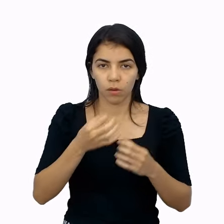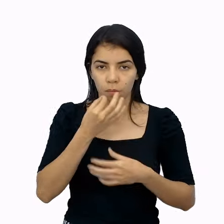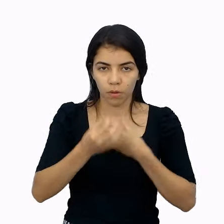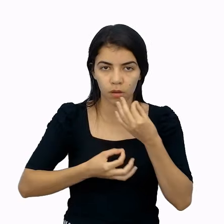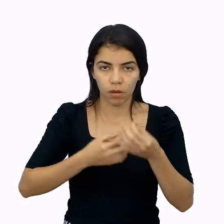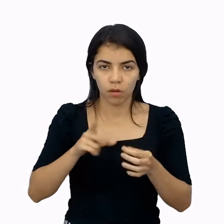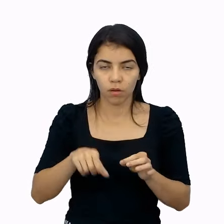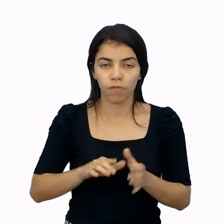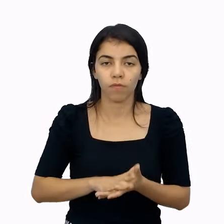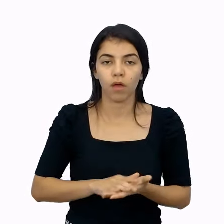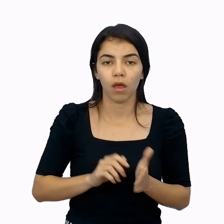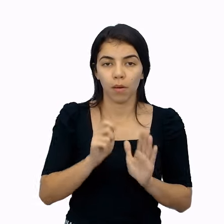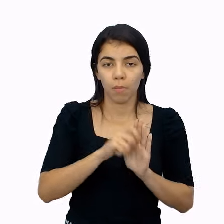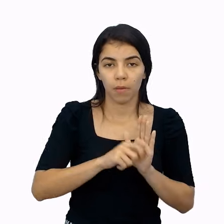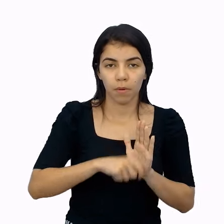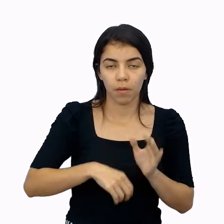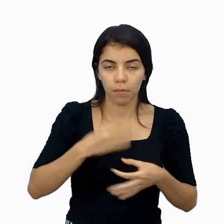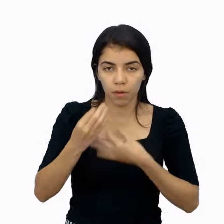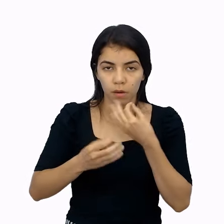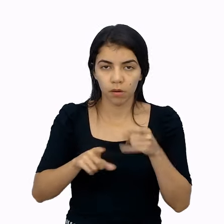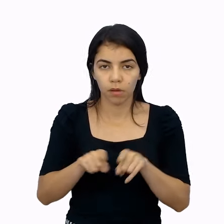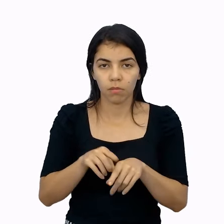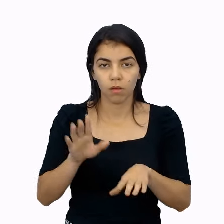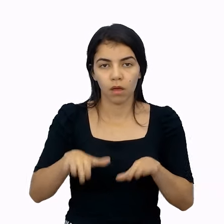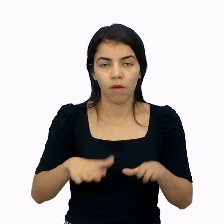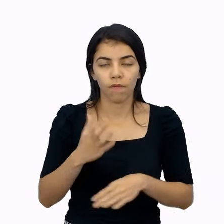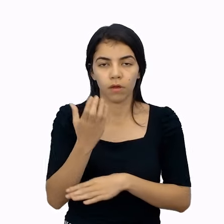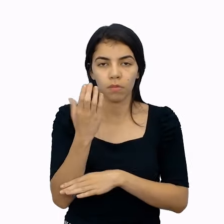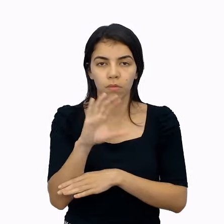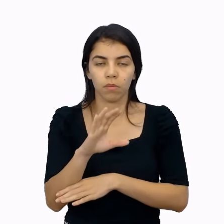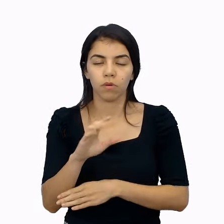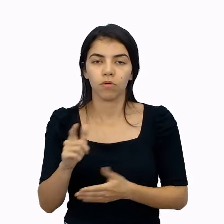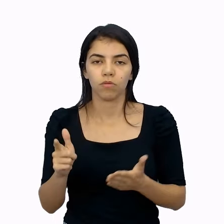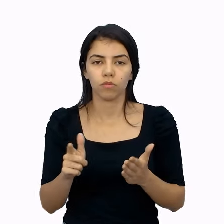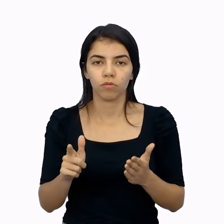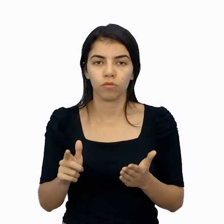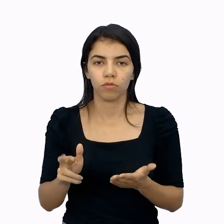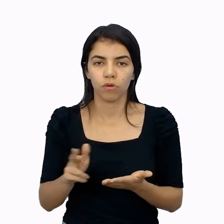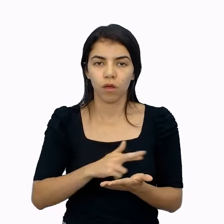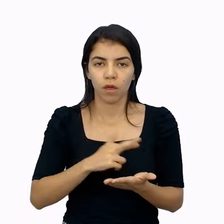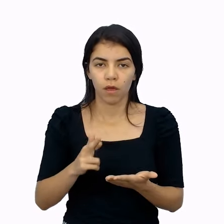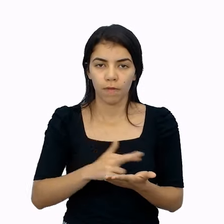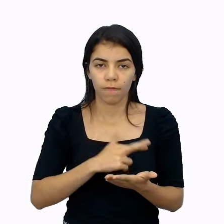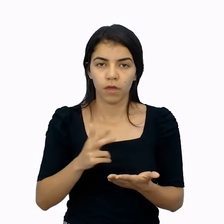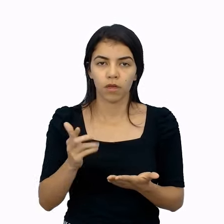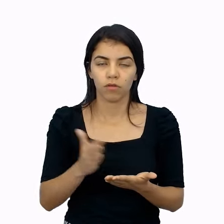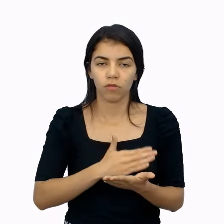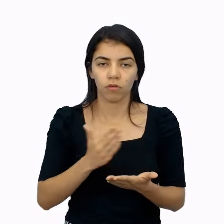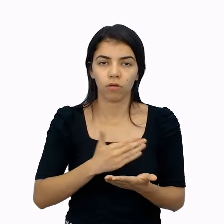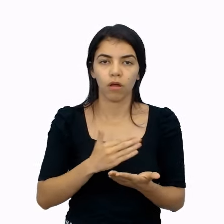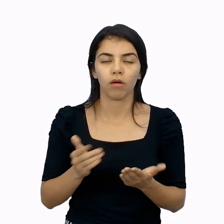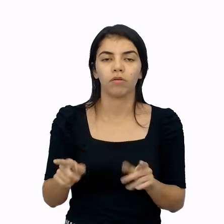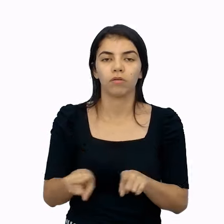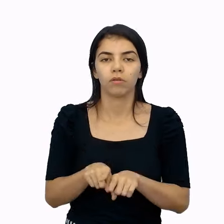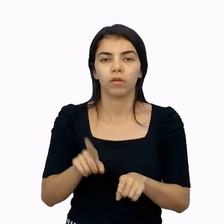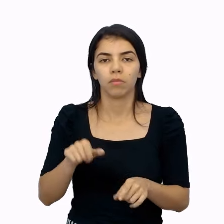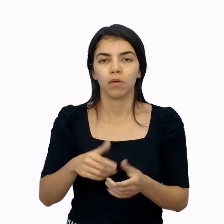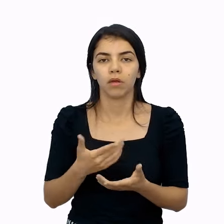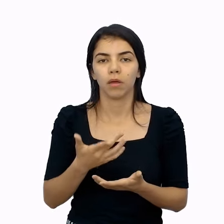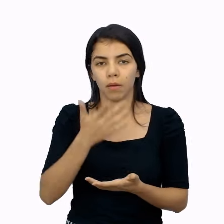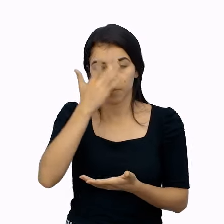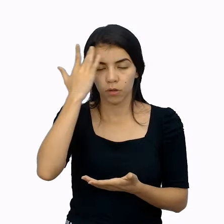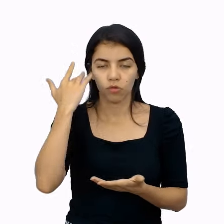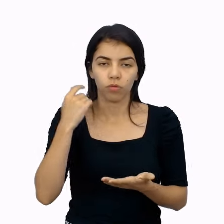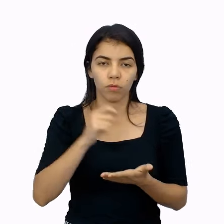cunho argumentativo, que geralmente é publicado em jornais e revistas, aí, que retrata o ponto de vista do articulista